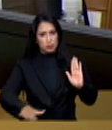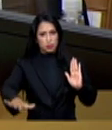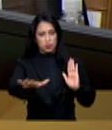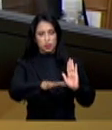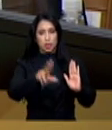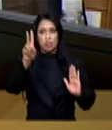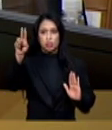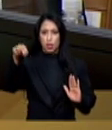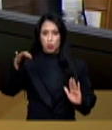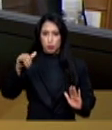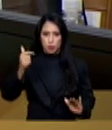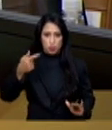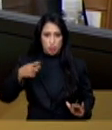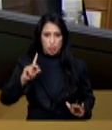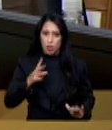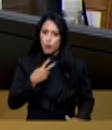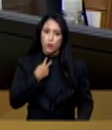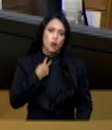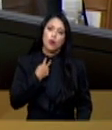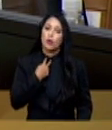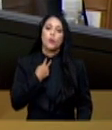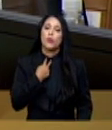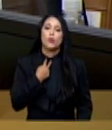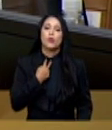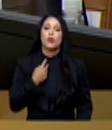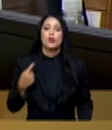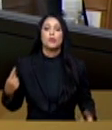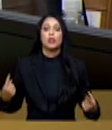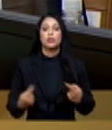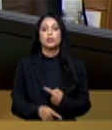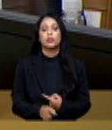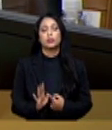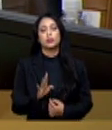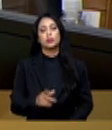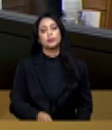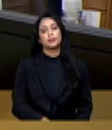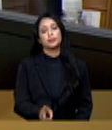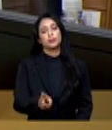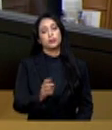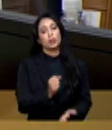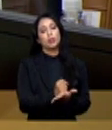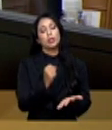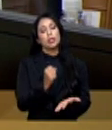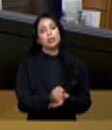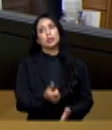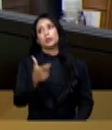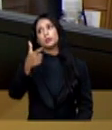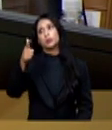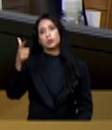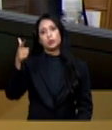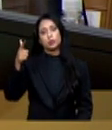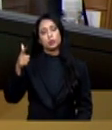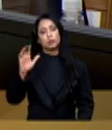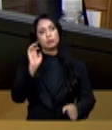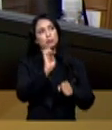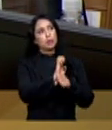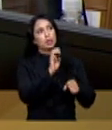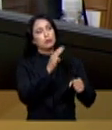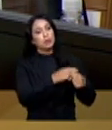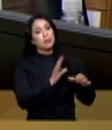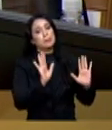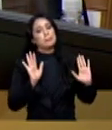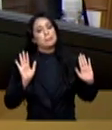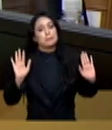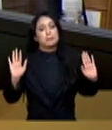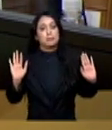por parte da união não pode atingir as Aventuras em andamento contratadas por outros centros federativos